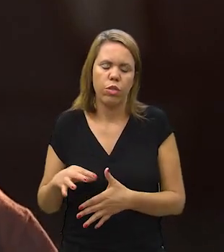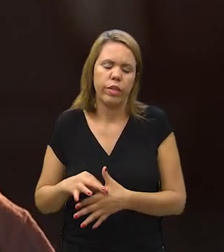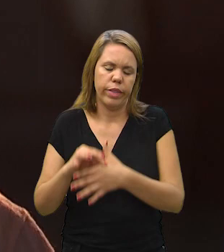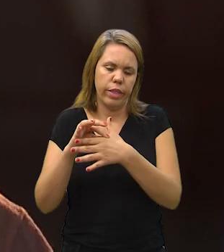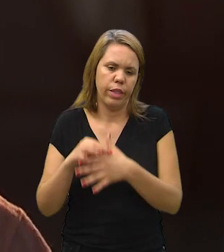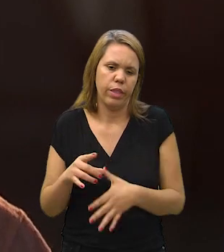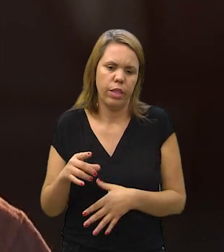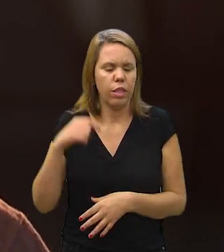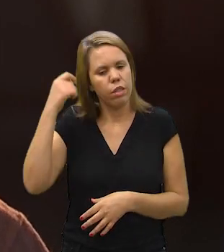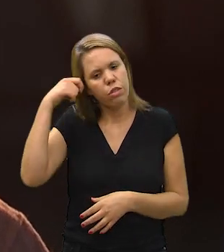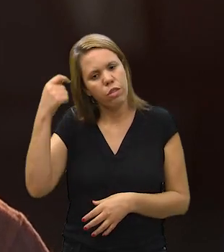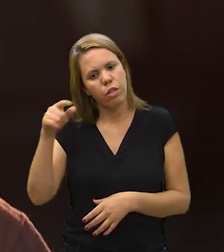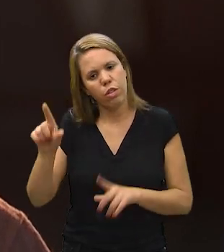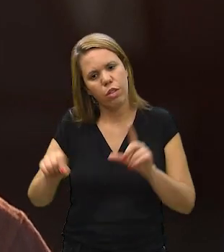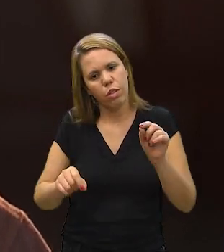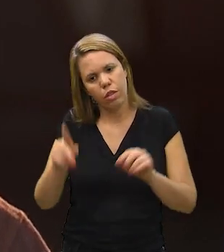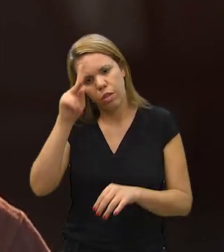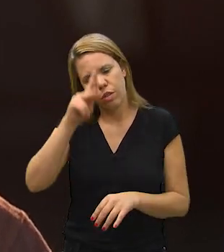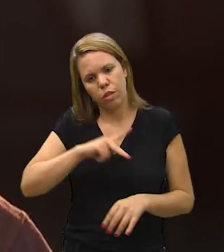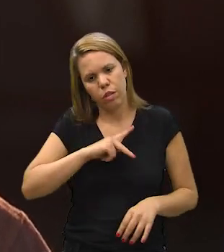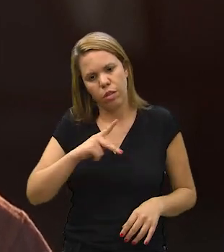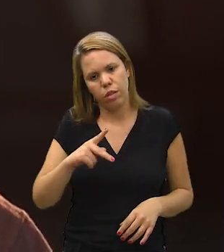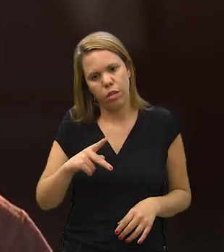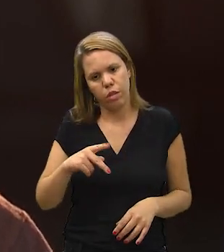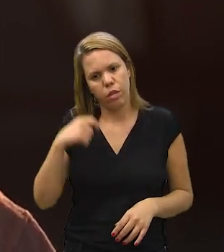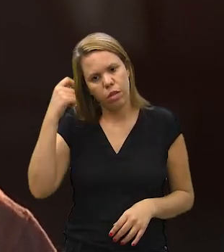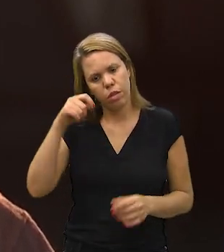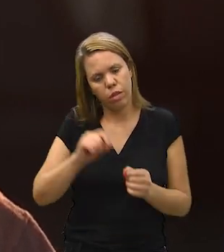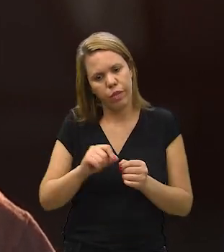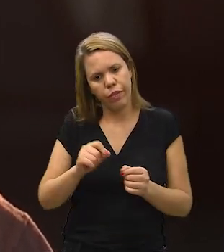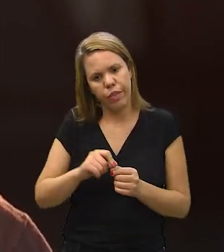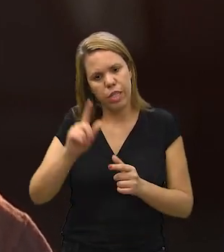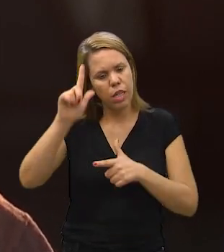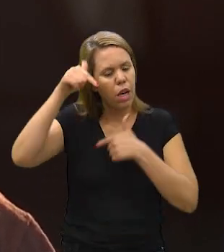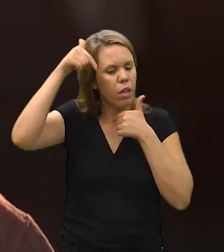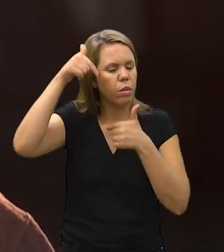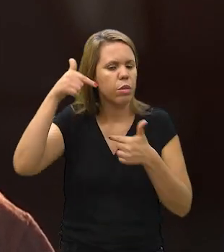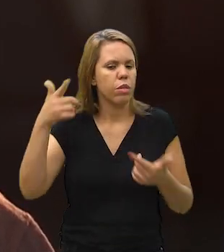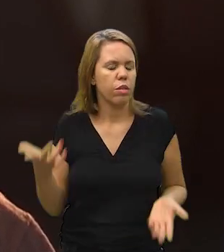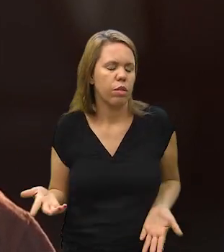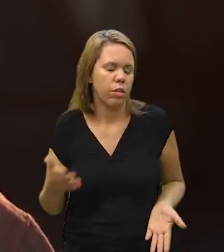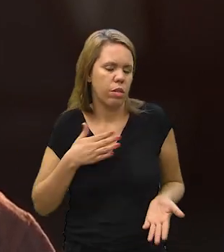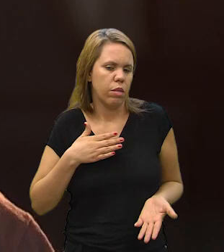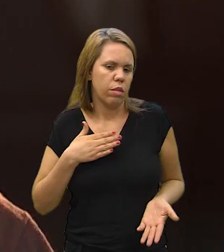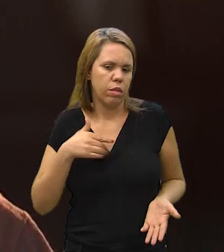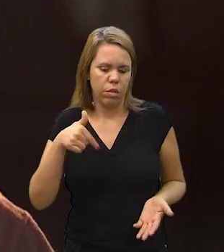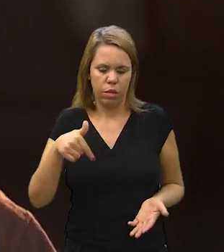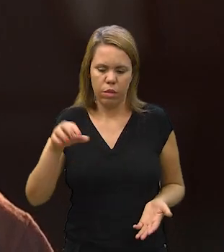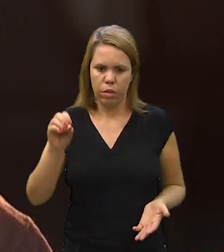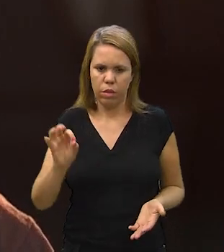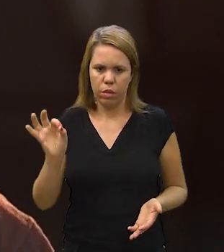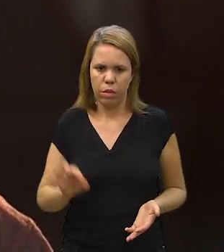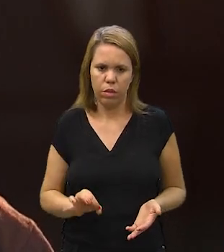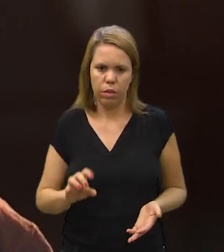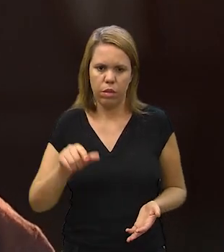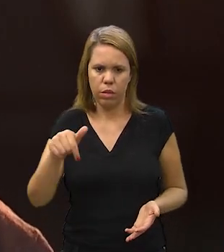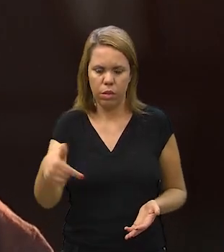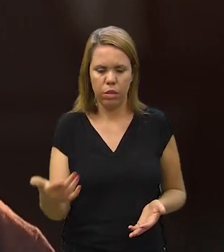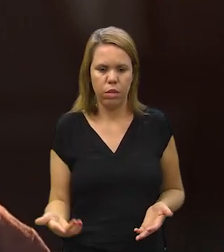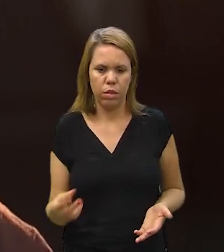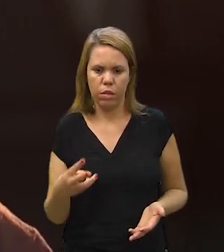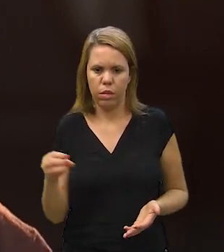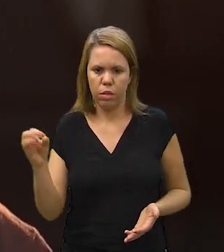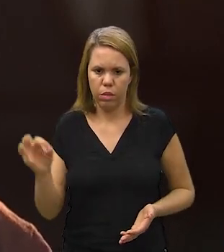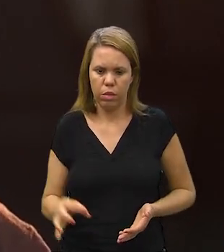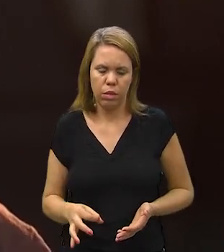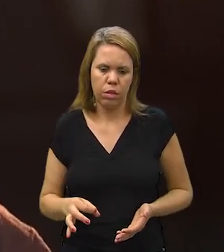eu acho que muito importante é a escolha do próprio ator que vai fazer o personagem. Ali, pra mim, é 70% já, e depois